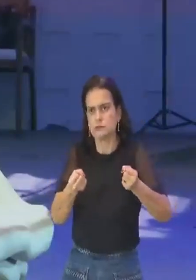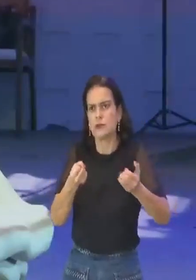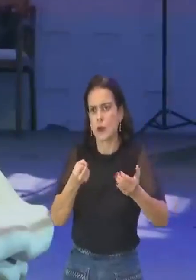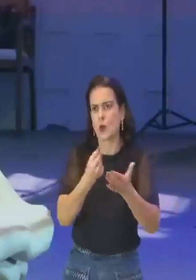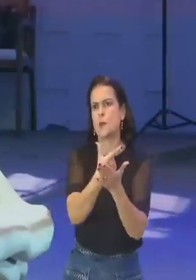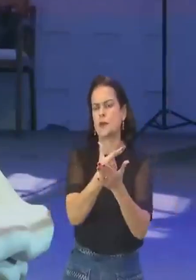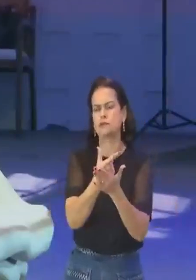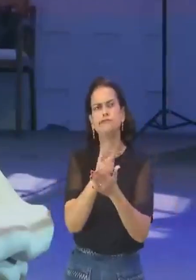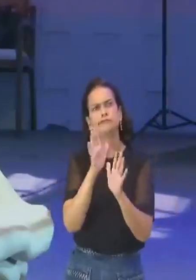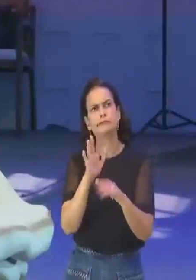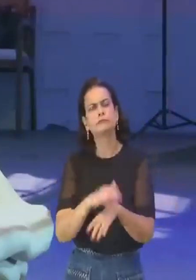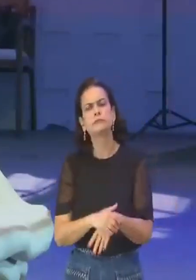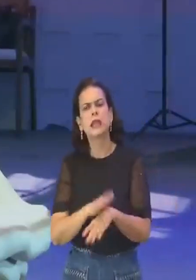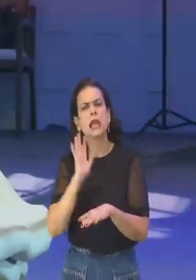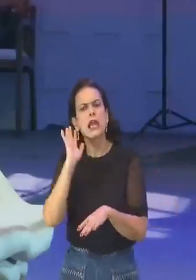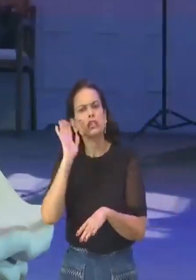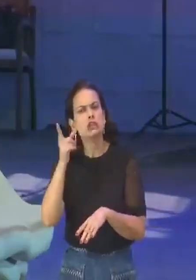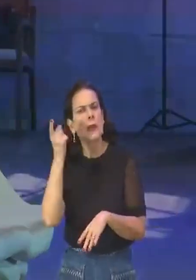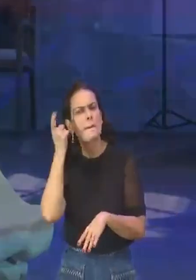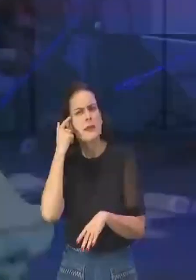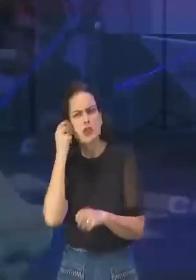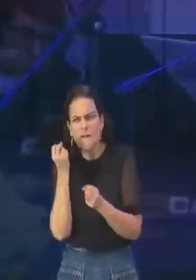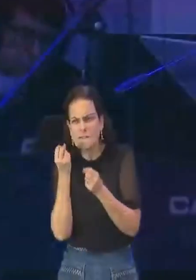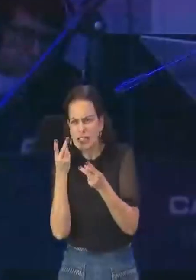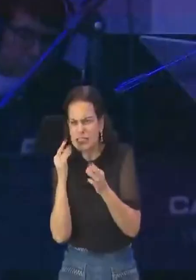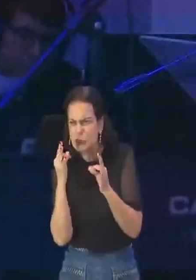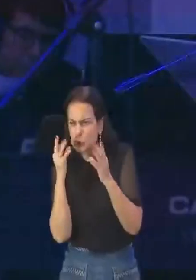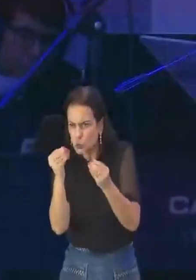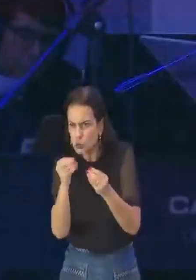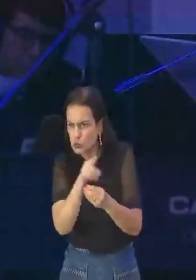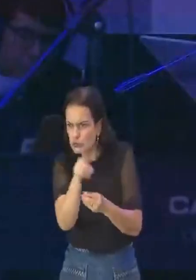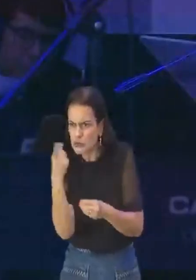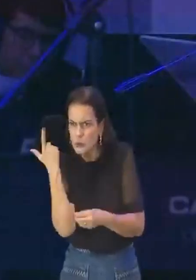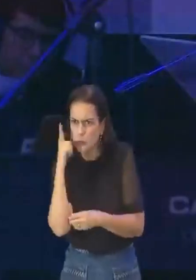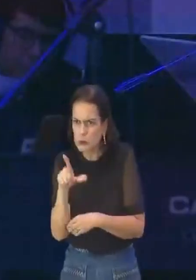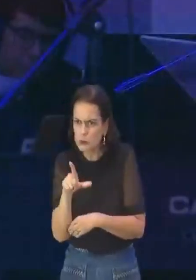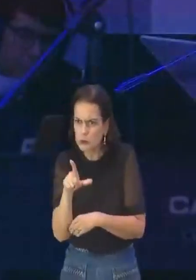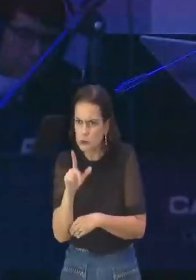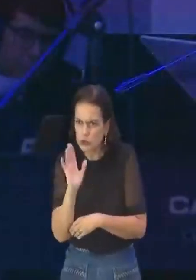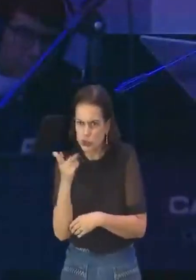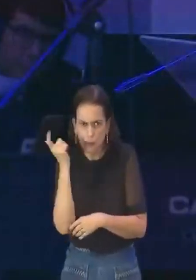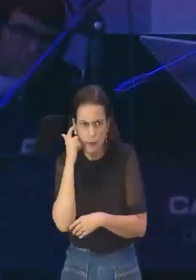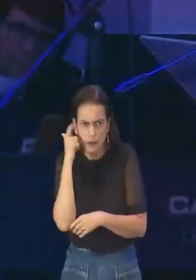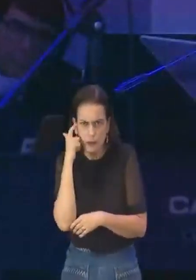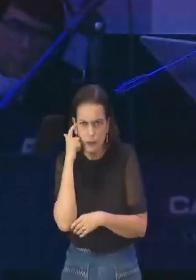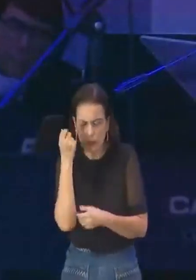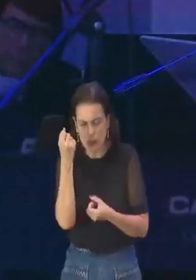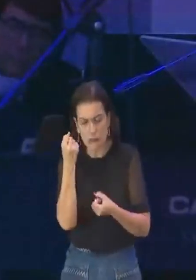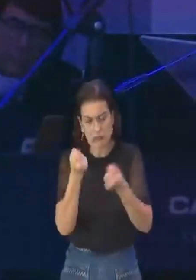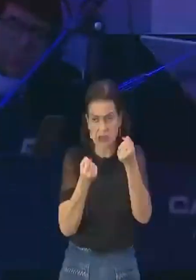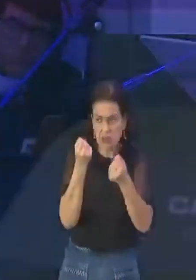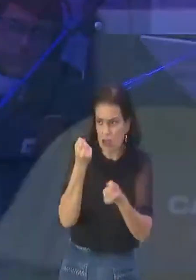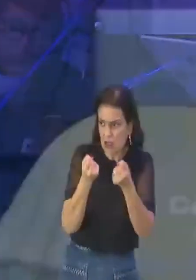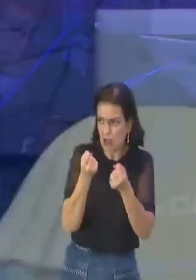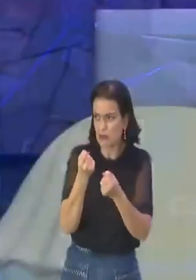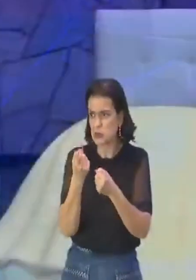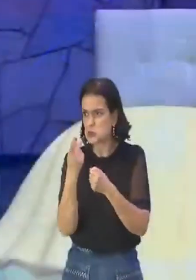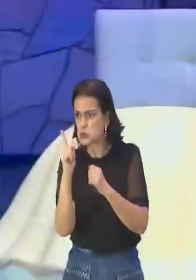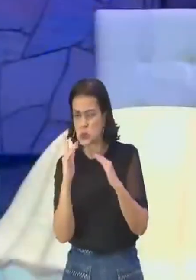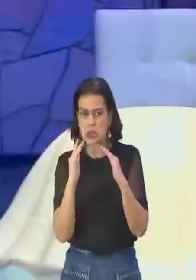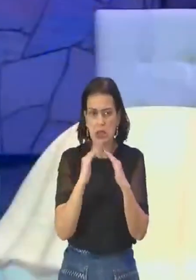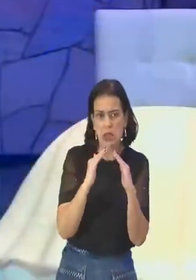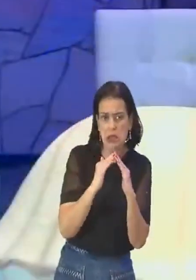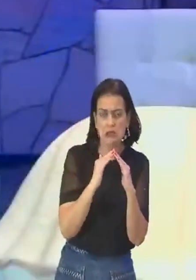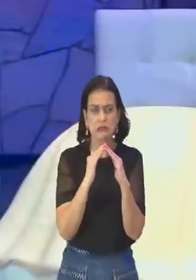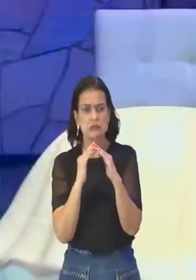Você já pensou em vender tudo o que você conquistou? Seu carro, a sua